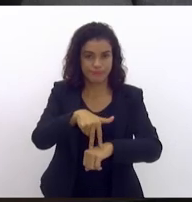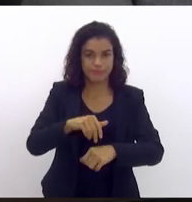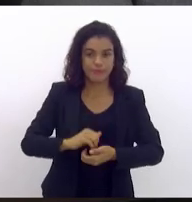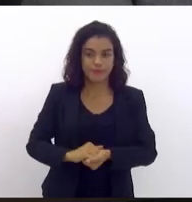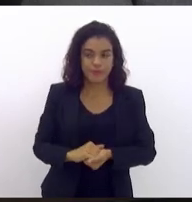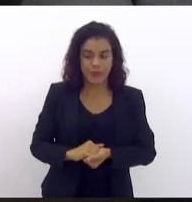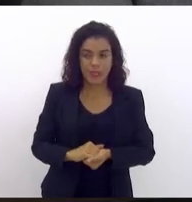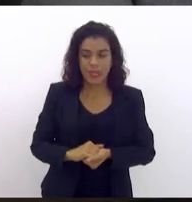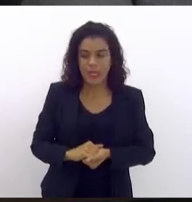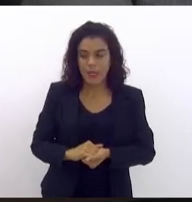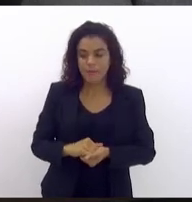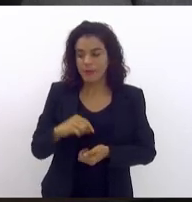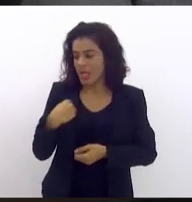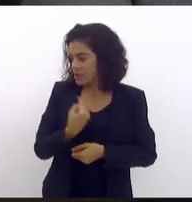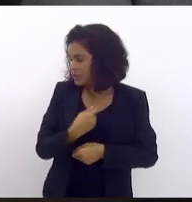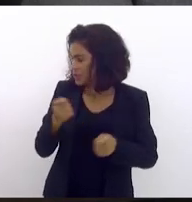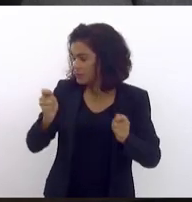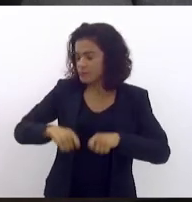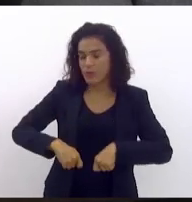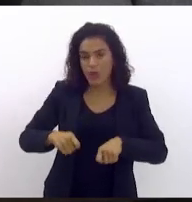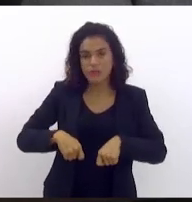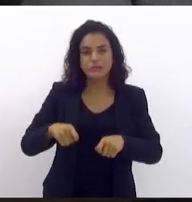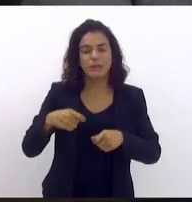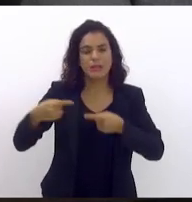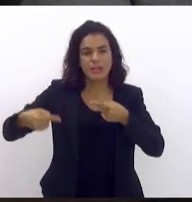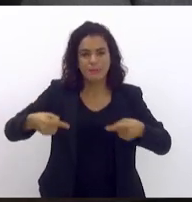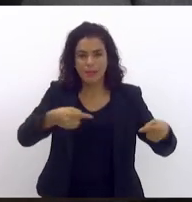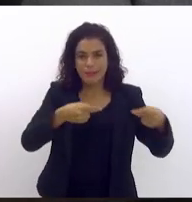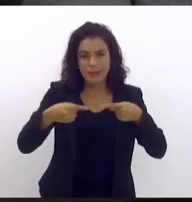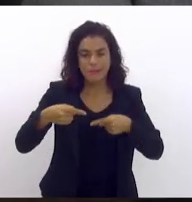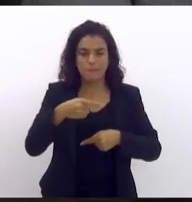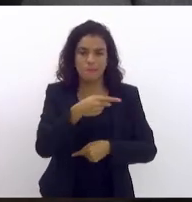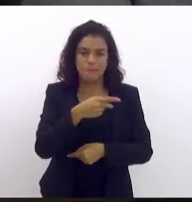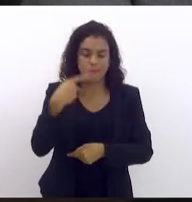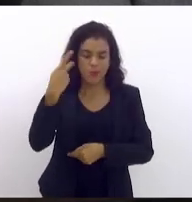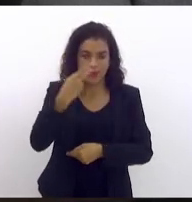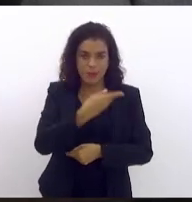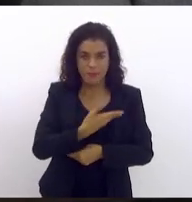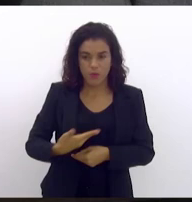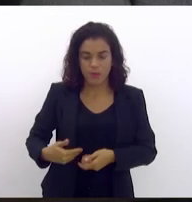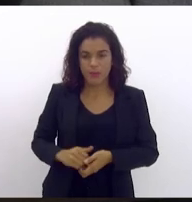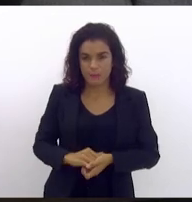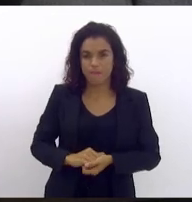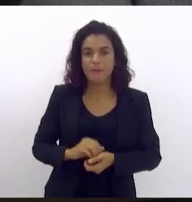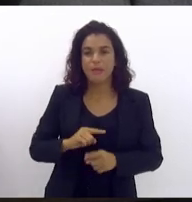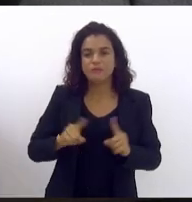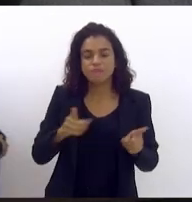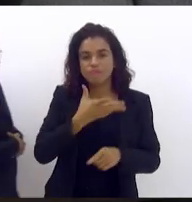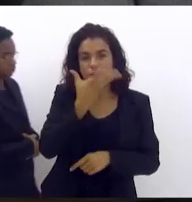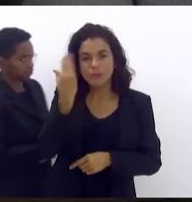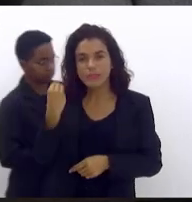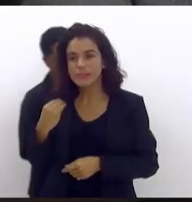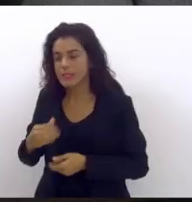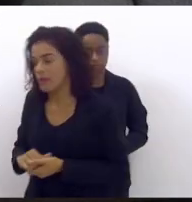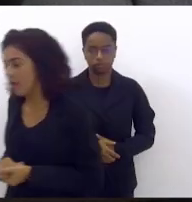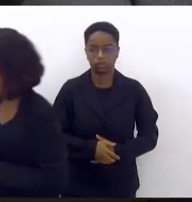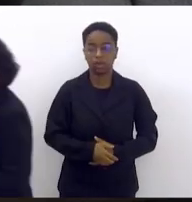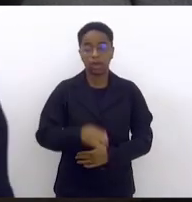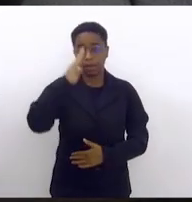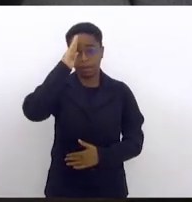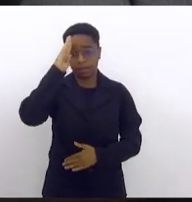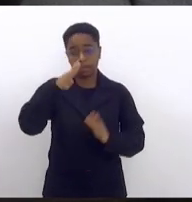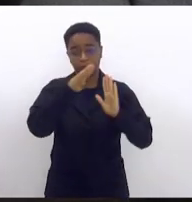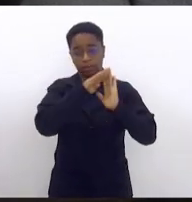públicos que a gente possa debater as mais variadas políticas públicas mas que a gente não vem esquecer que as principais pautas que não